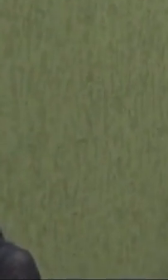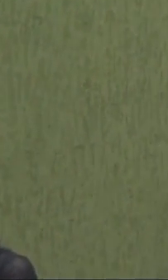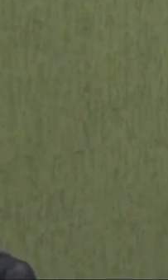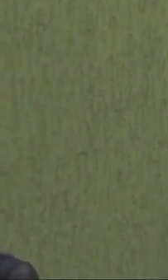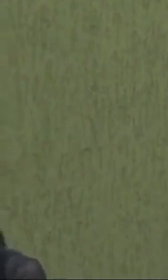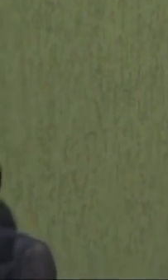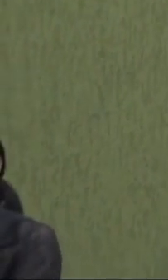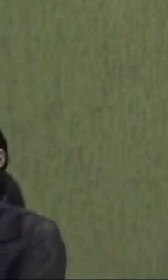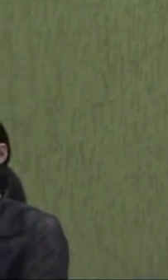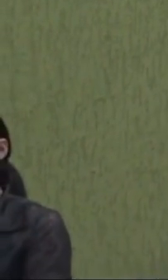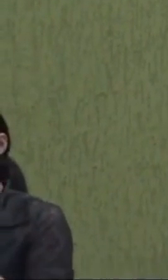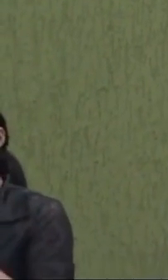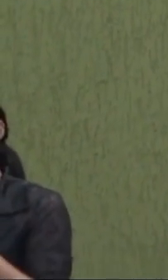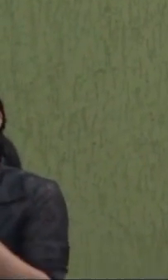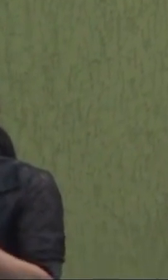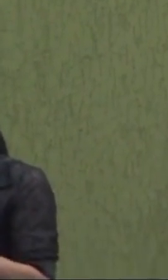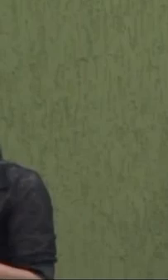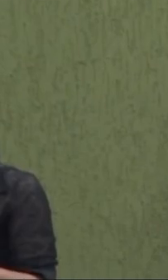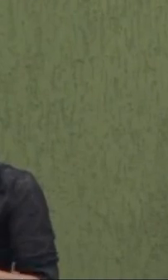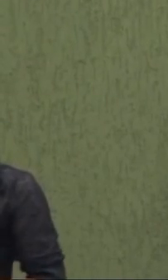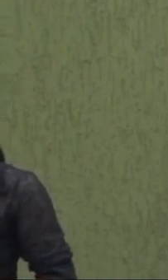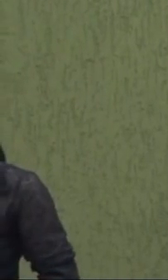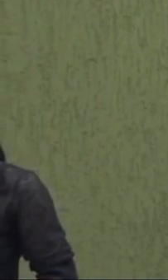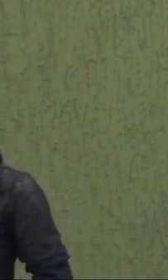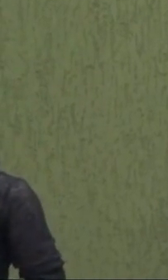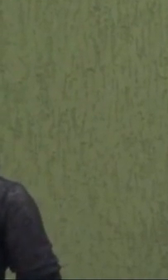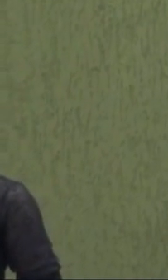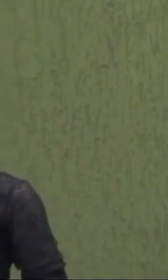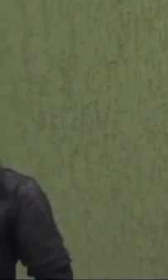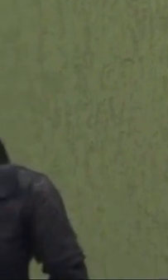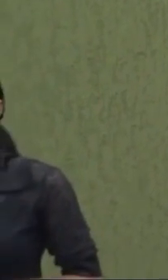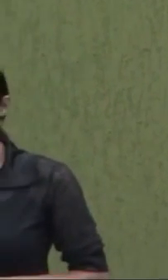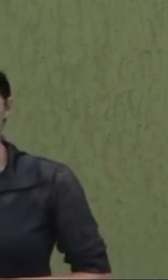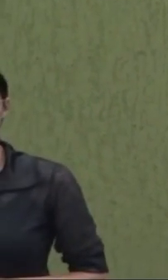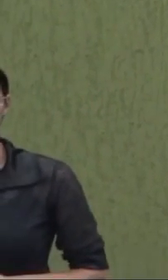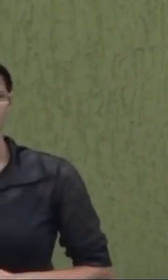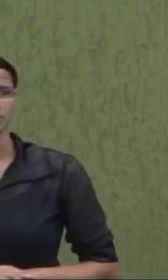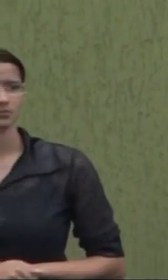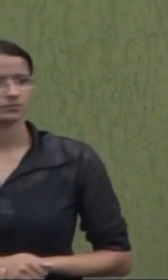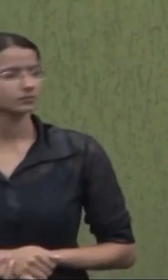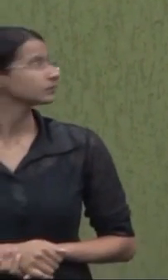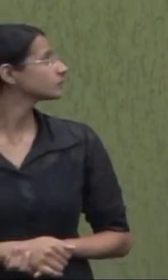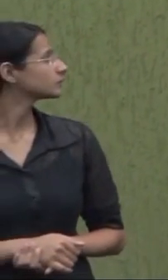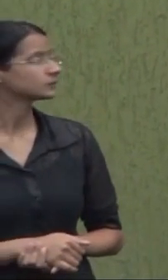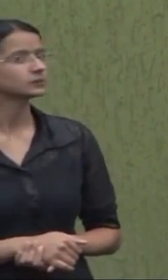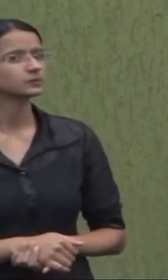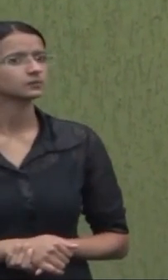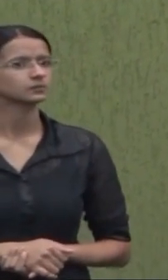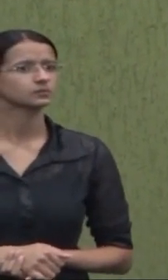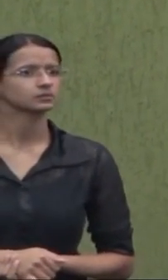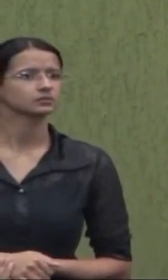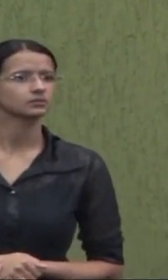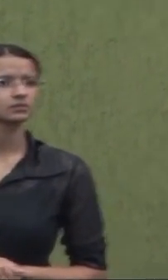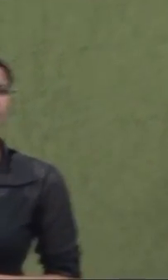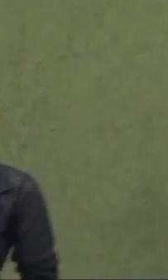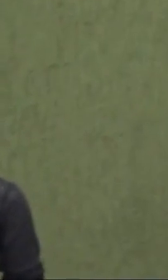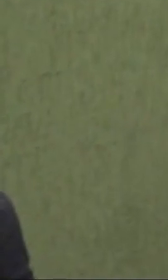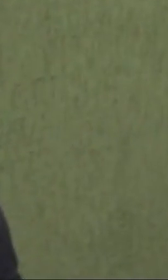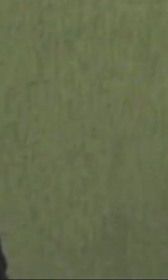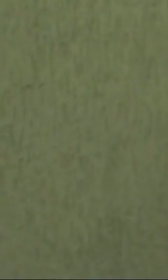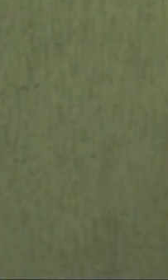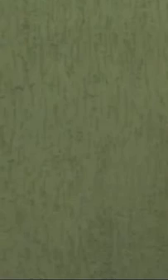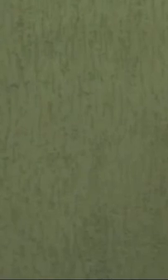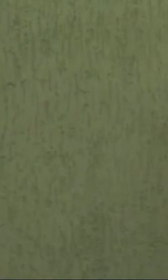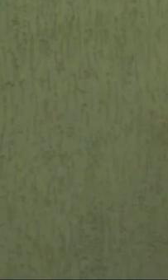ruim Eu serei julgado, doutor Se eu for bom Eu também serei julgado E pior pra frente é comigo, ó Falou Tem que provar E eu